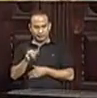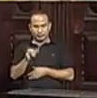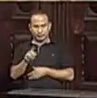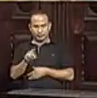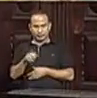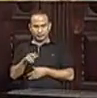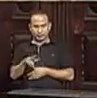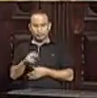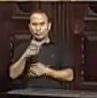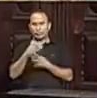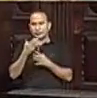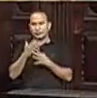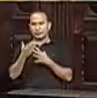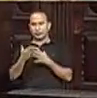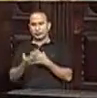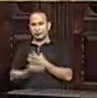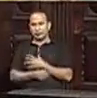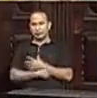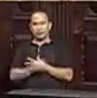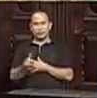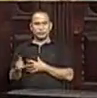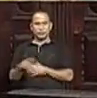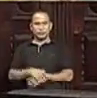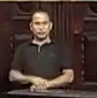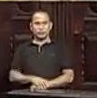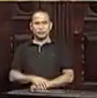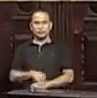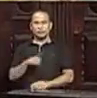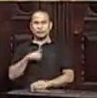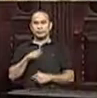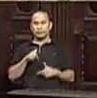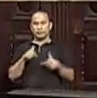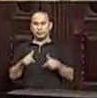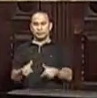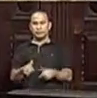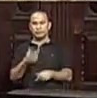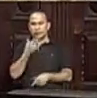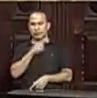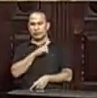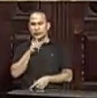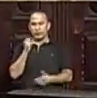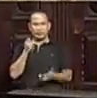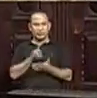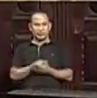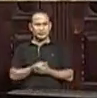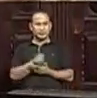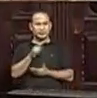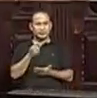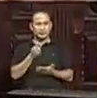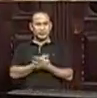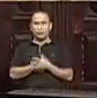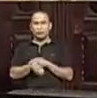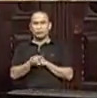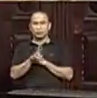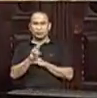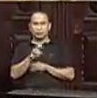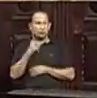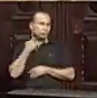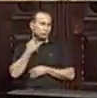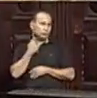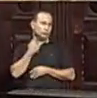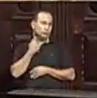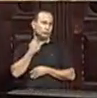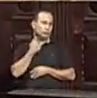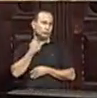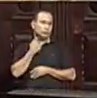IPTU parceladamente, que existe toda uma mídia em volta dizendo para não pagar. Se você não pagar, você vai depois para a dívida ativa. Se